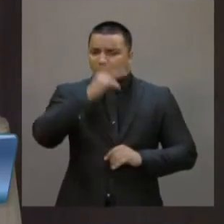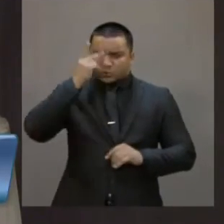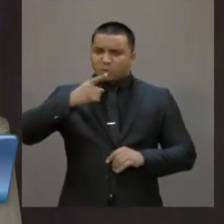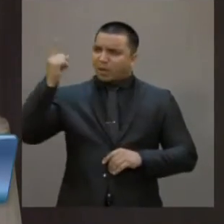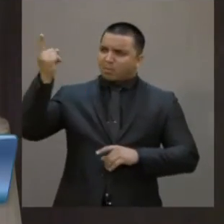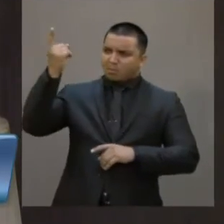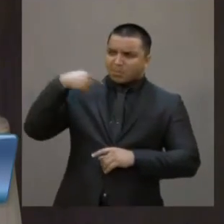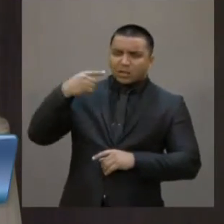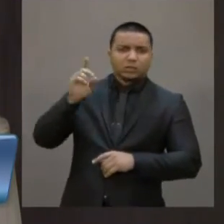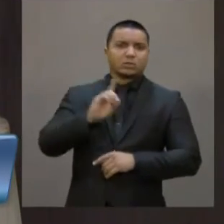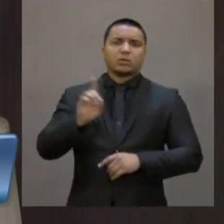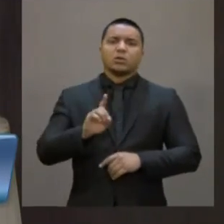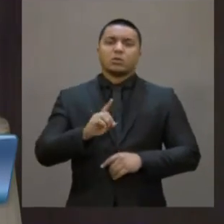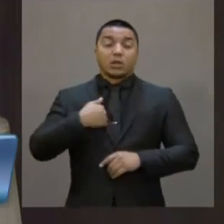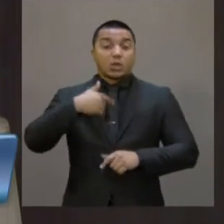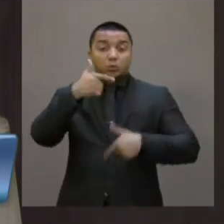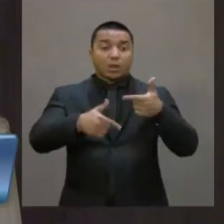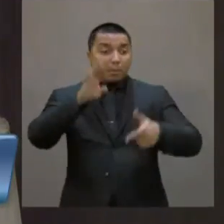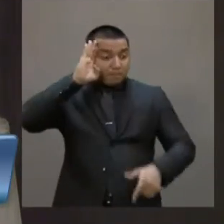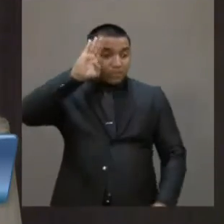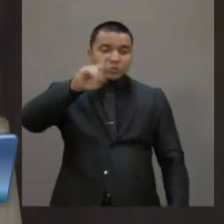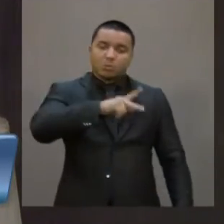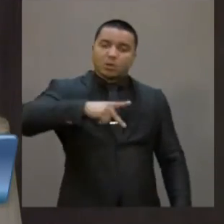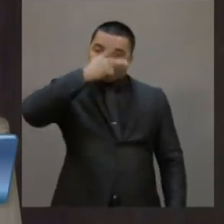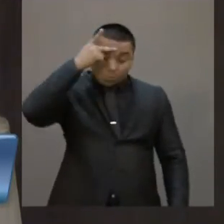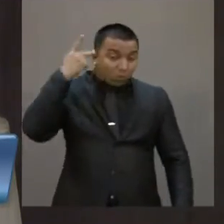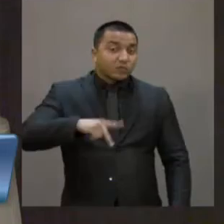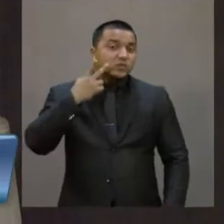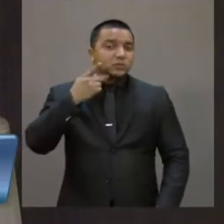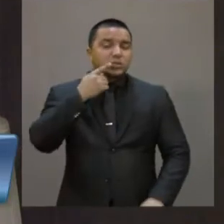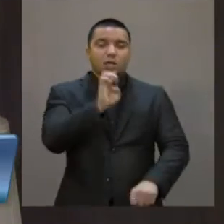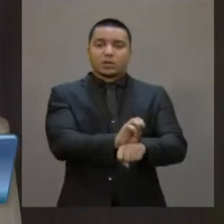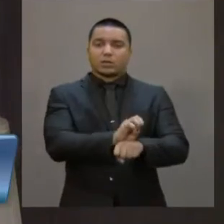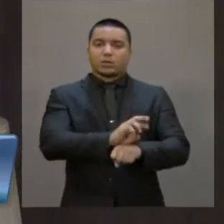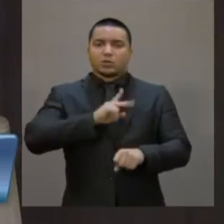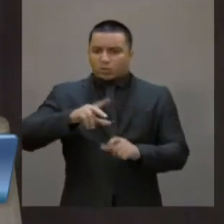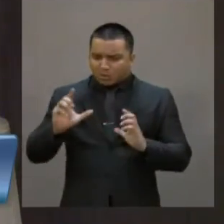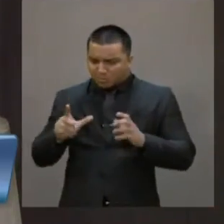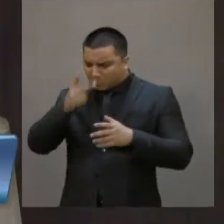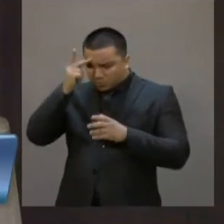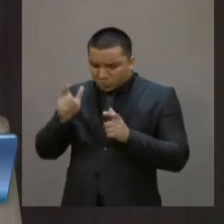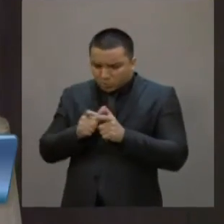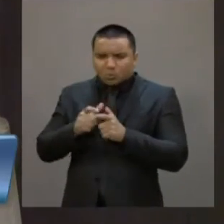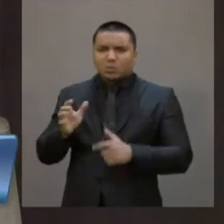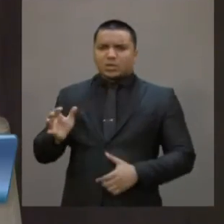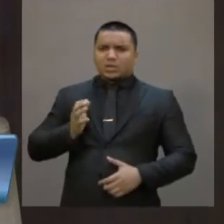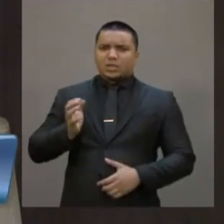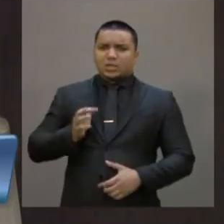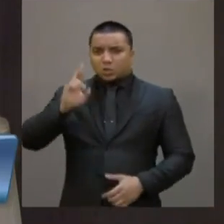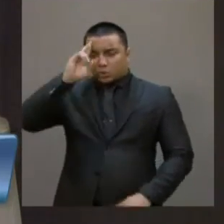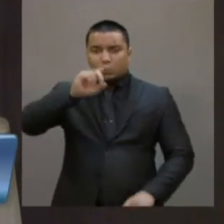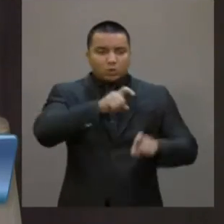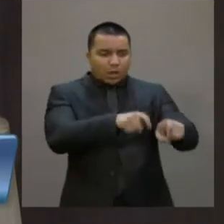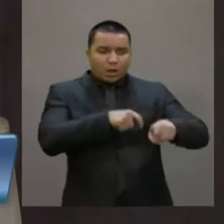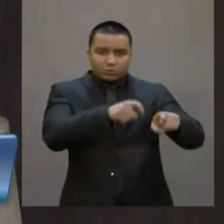a serviço da maioria do povo cearense, não é da minoria rica, dona do